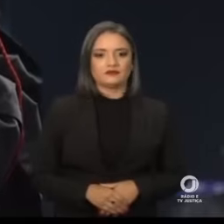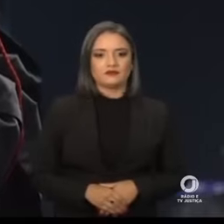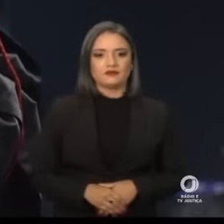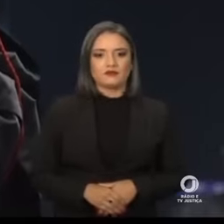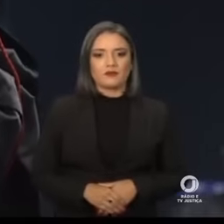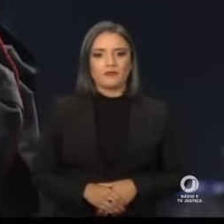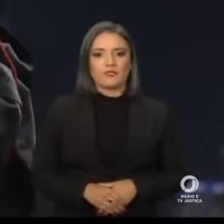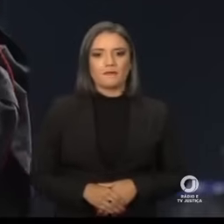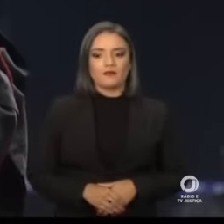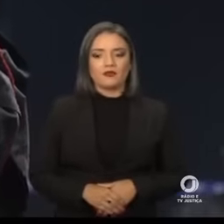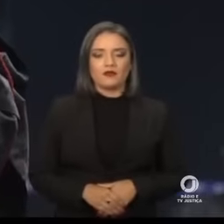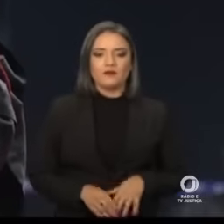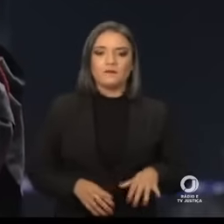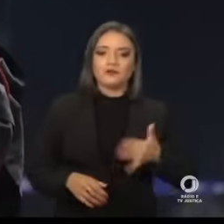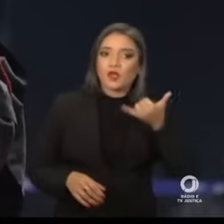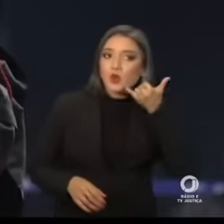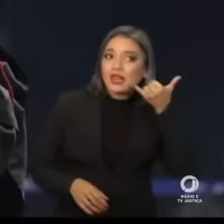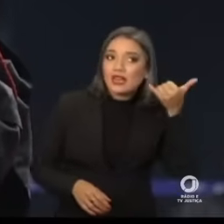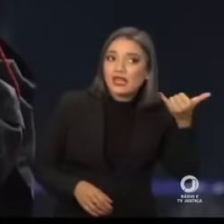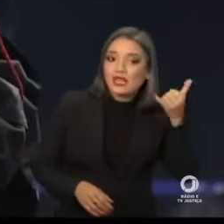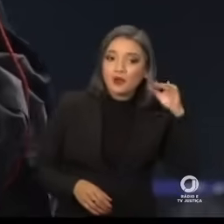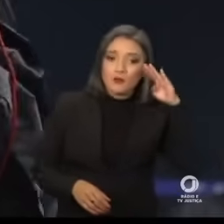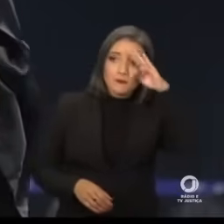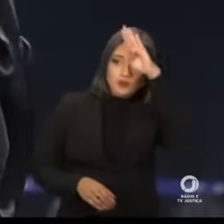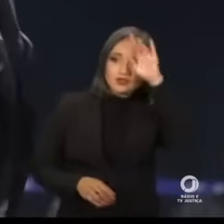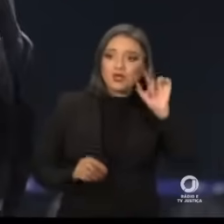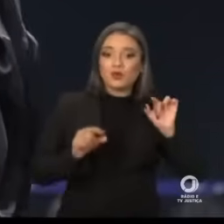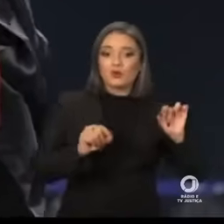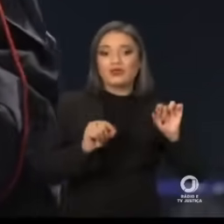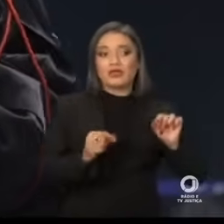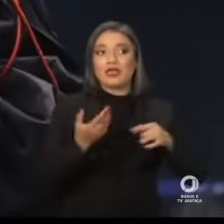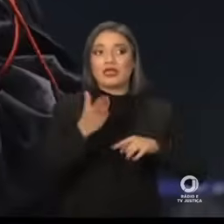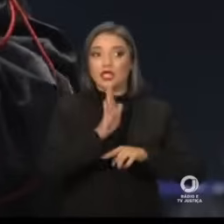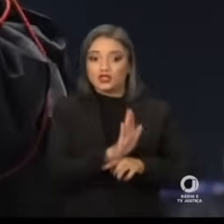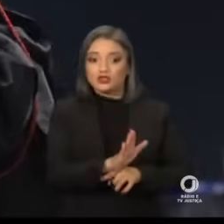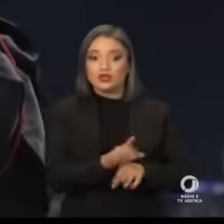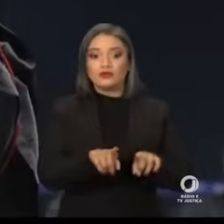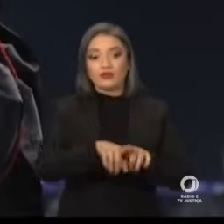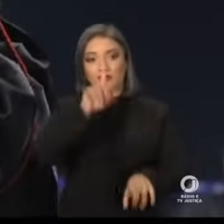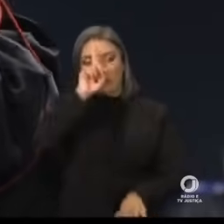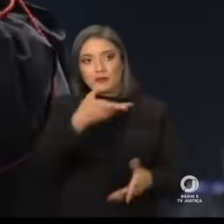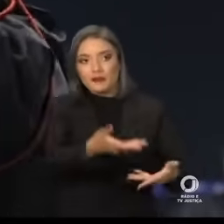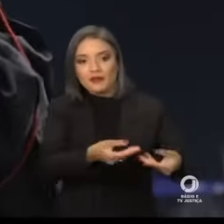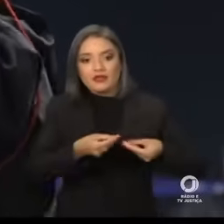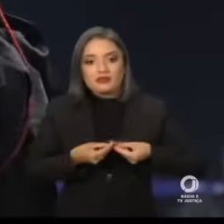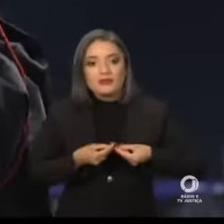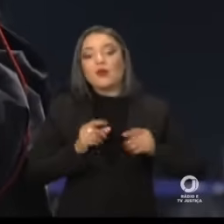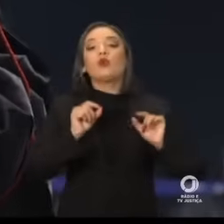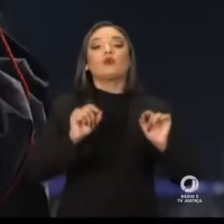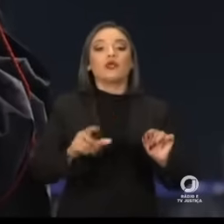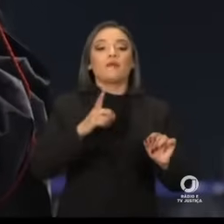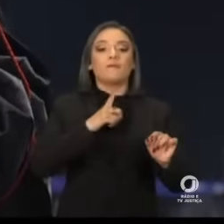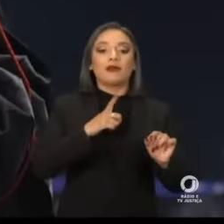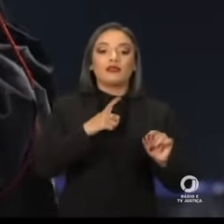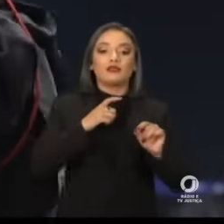Bolsonaro, que não só o ajuda, como determina que ele fosse recebido para fazer o quê? A